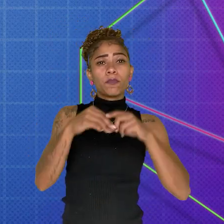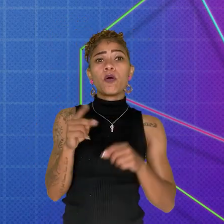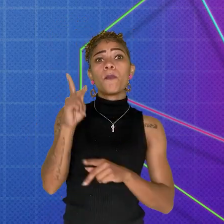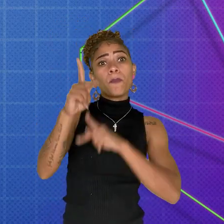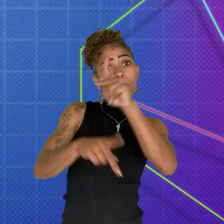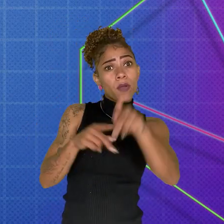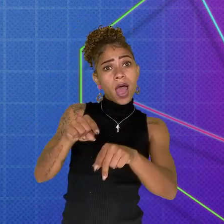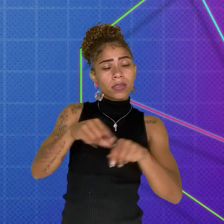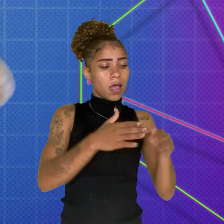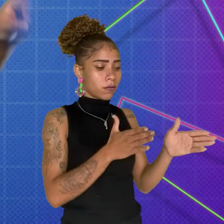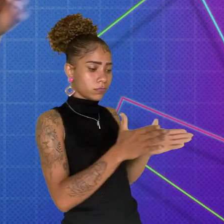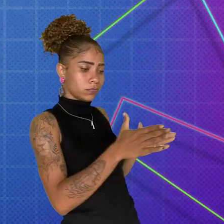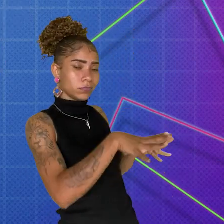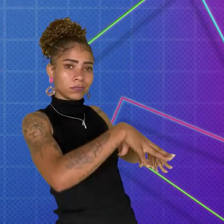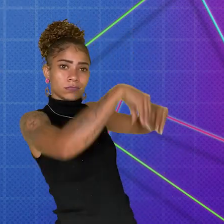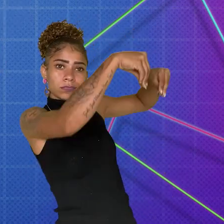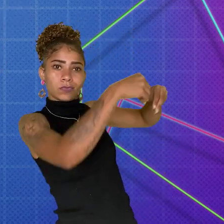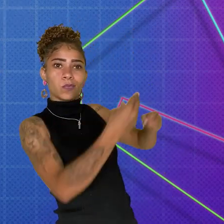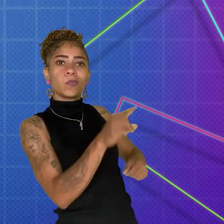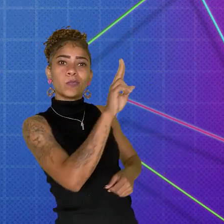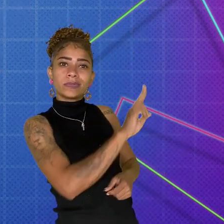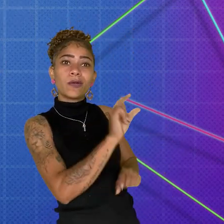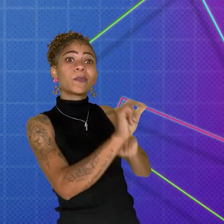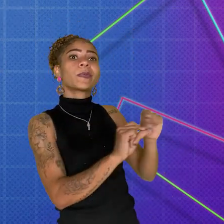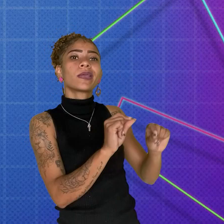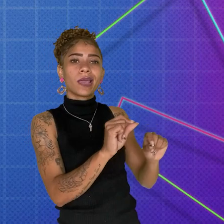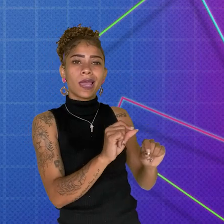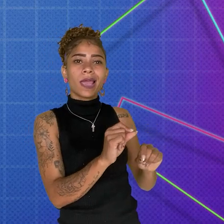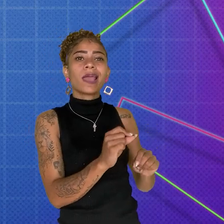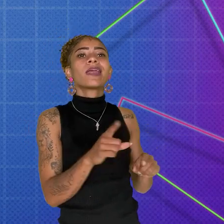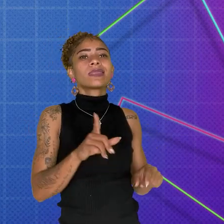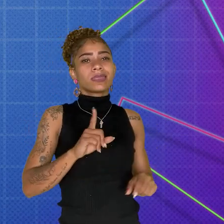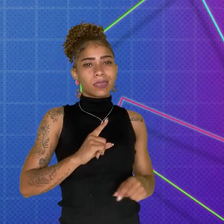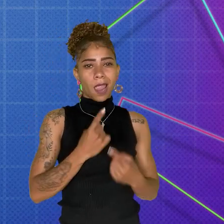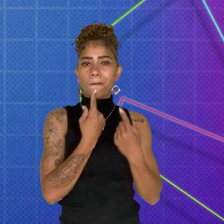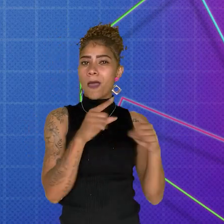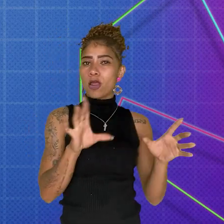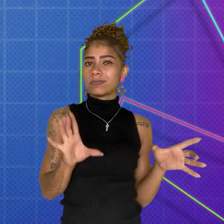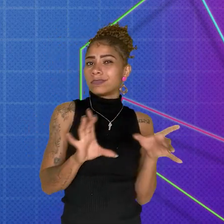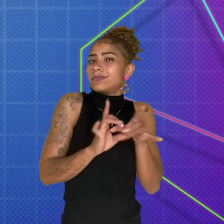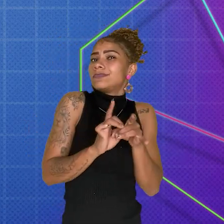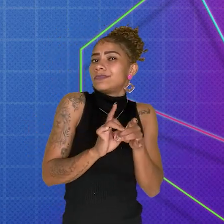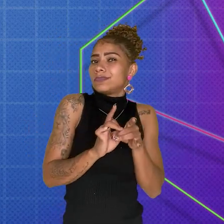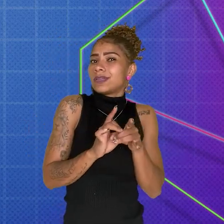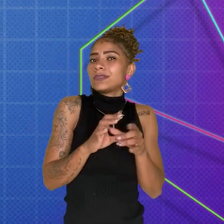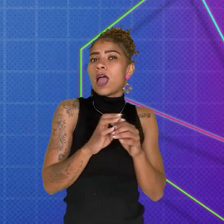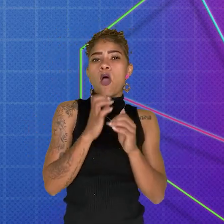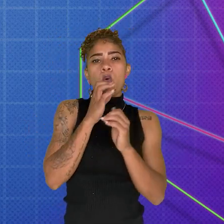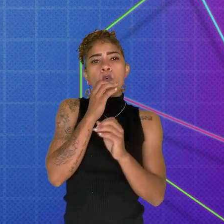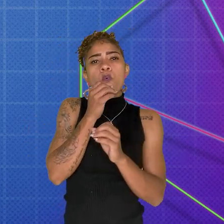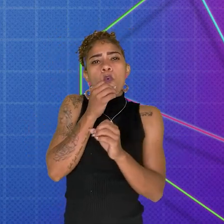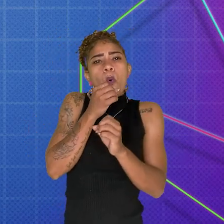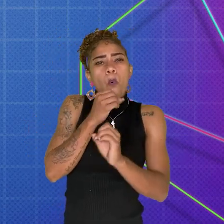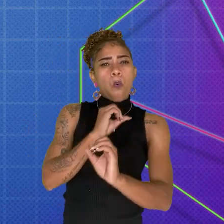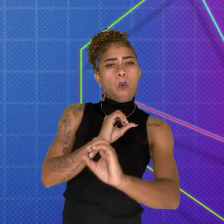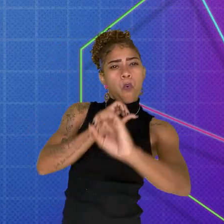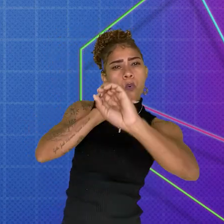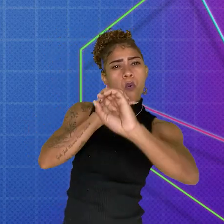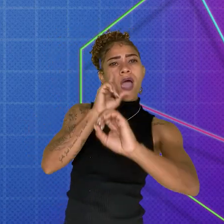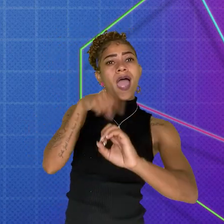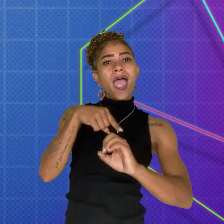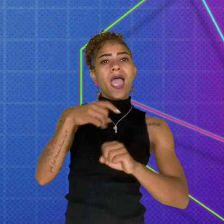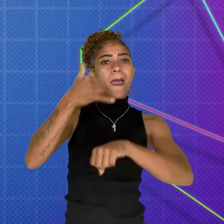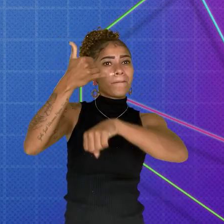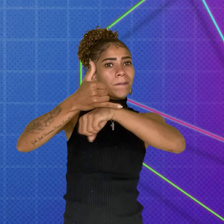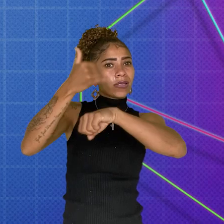corda popular na Idade Média, pode ser usada para adicionar uma atmosfera acústica à trilha sonora. A trombeta é um